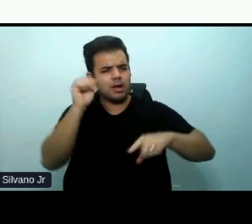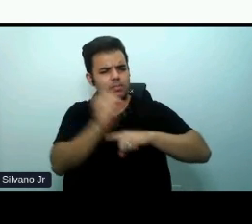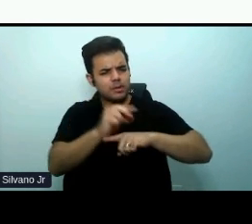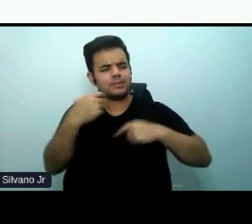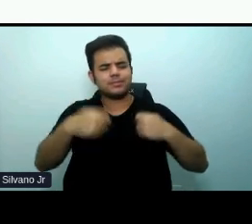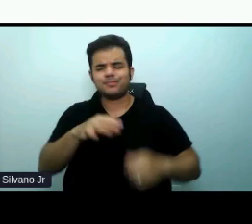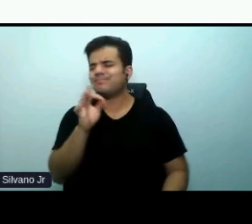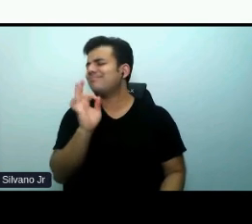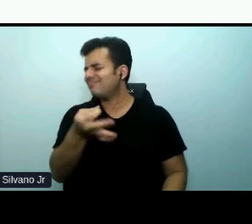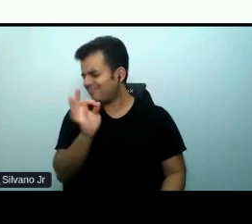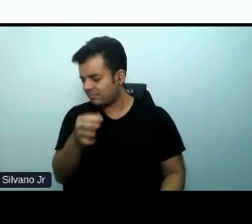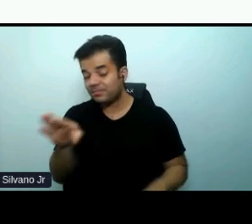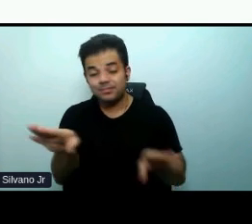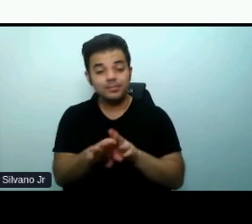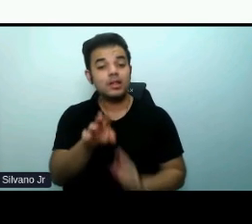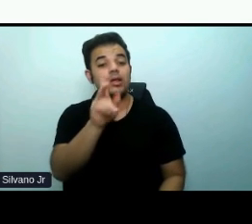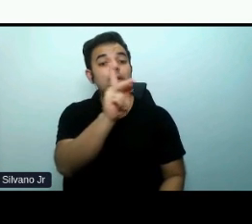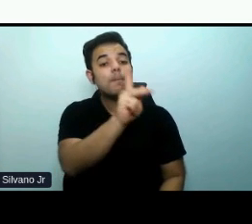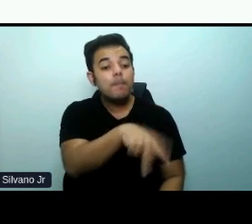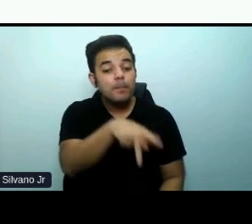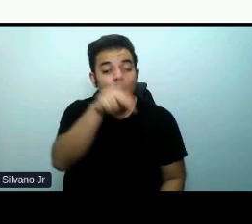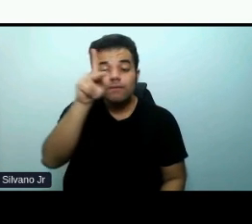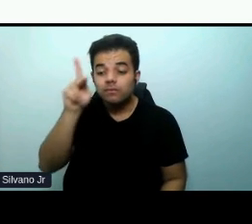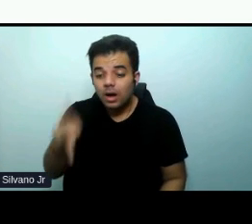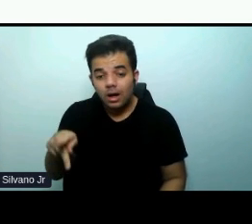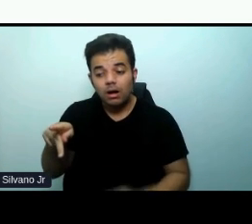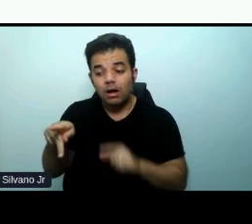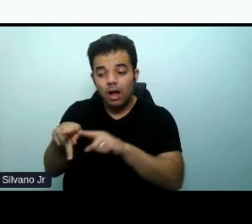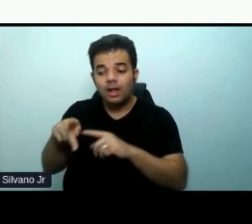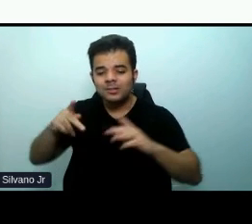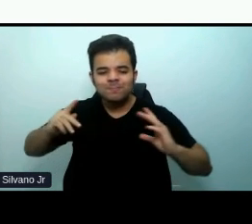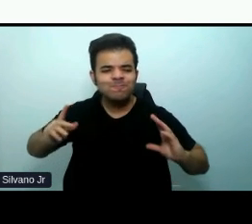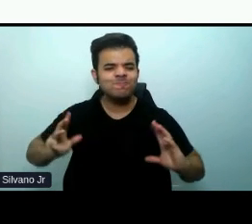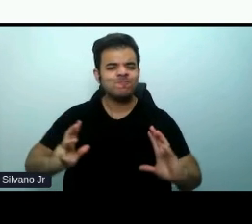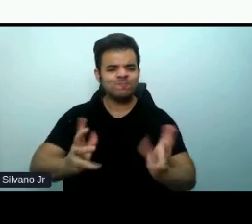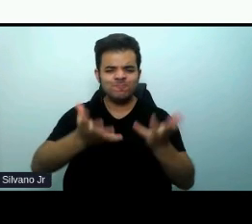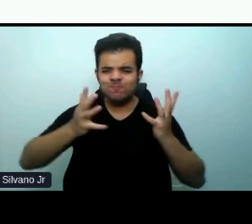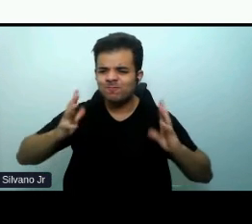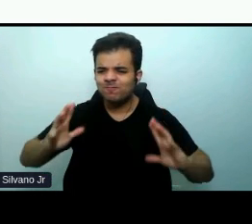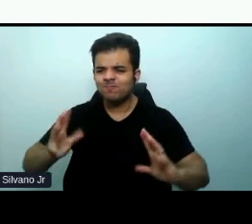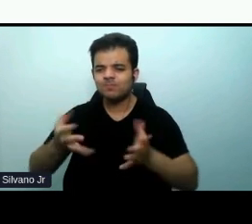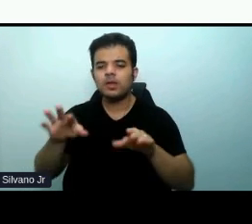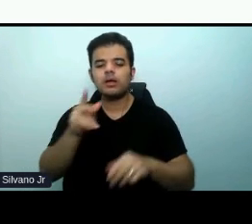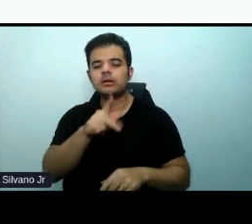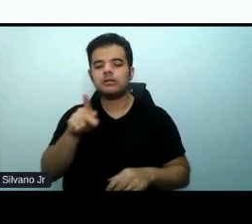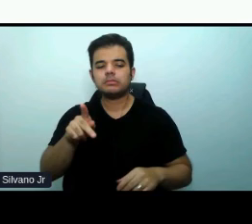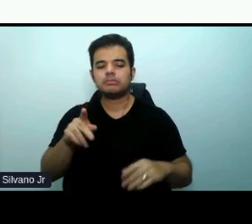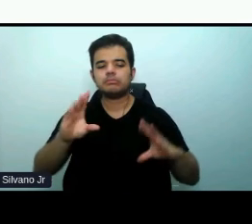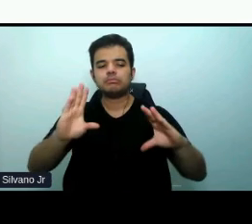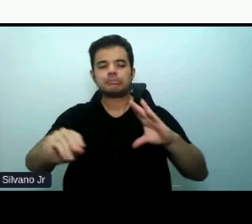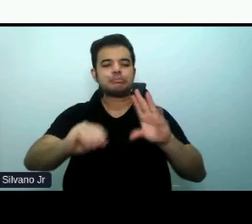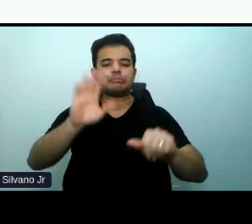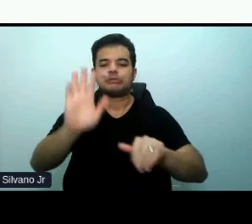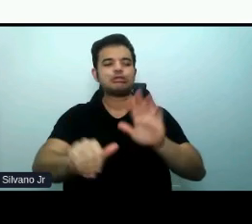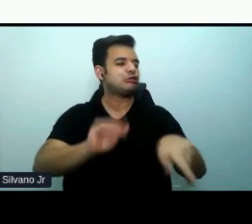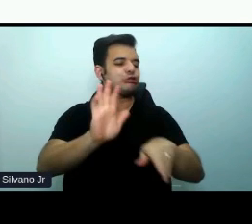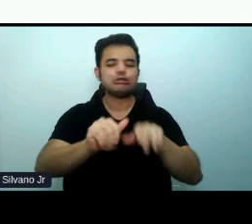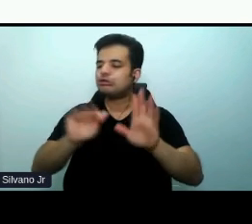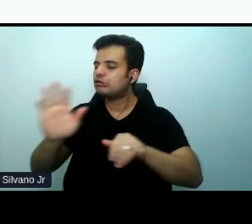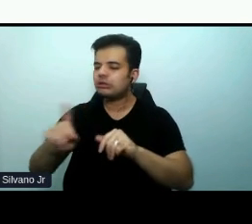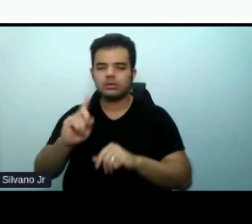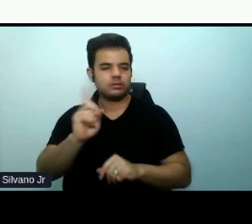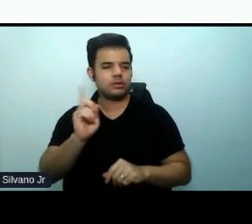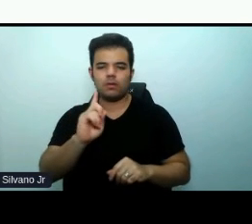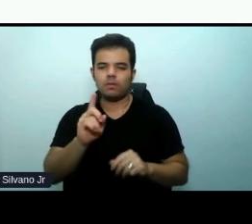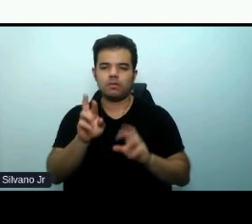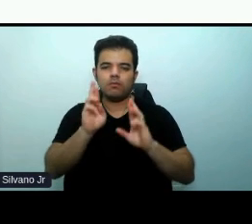Exatamente. E os professores, eles devem agir daí como incentivadores e não detratores. Então, não devem replicar as